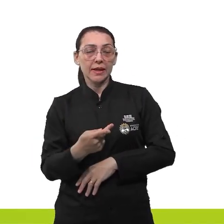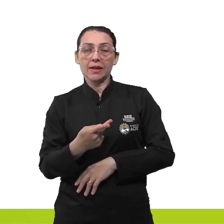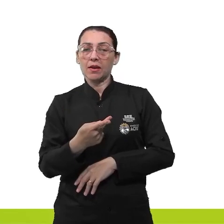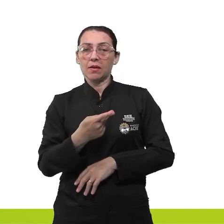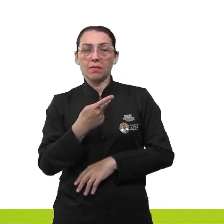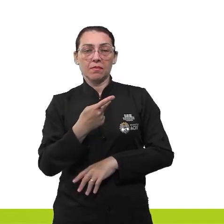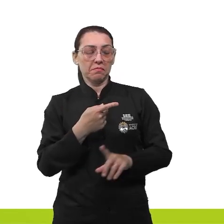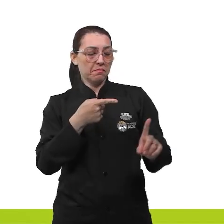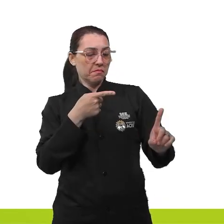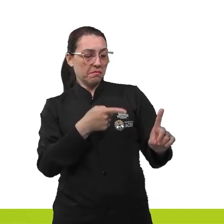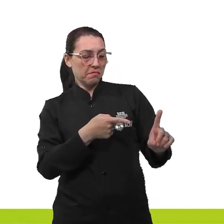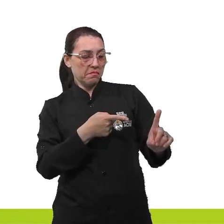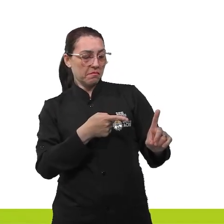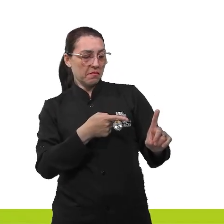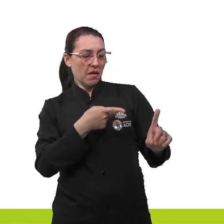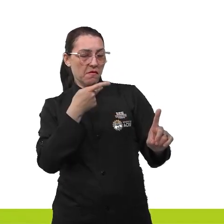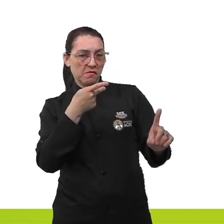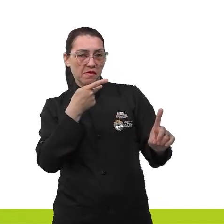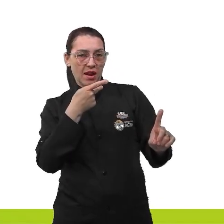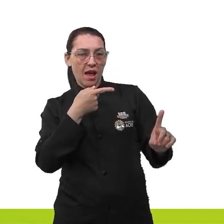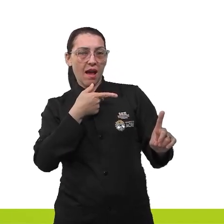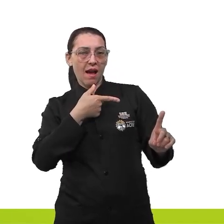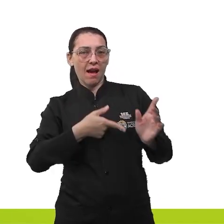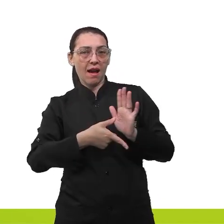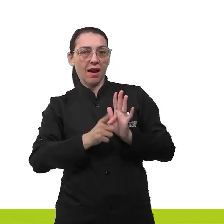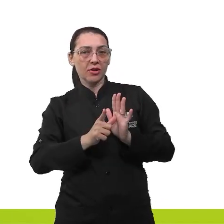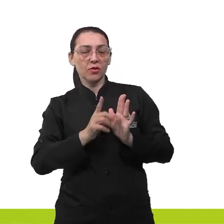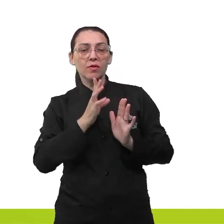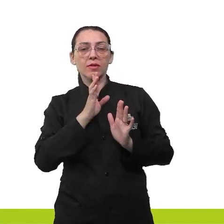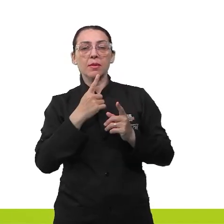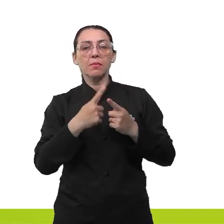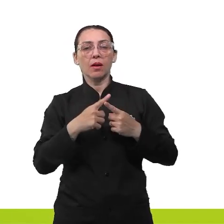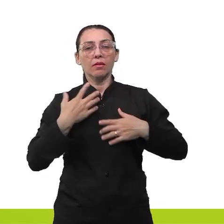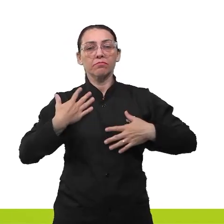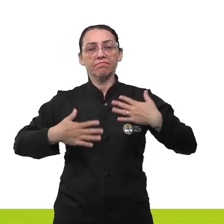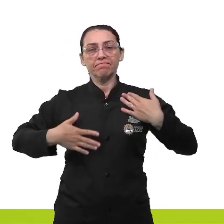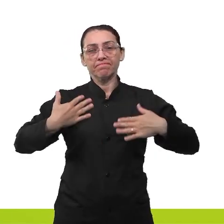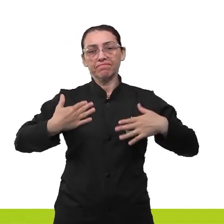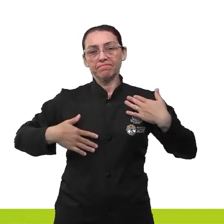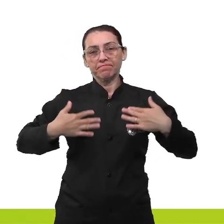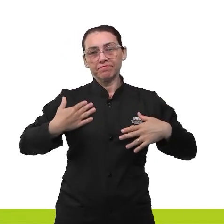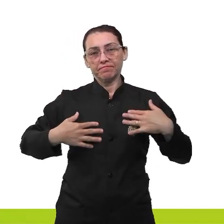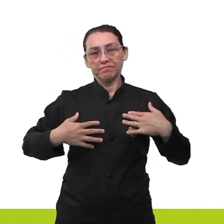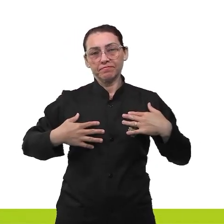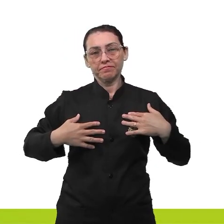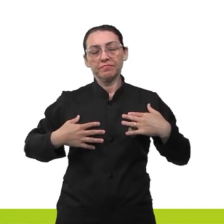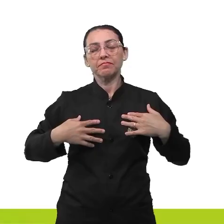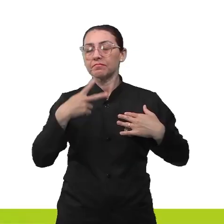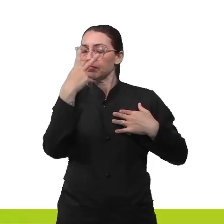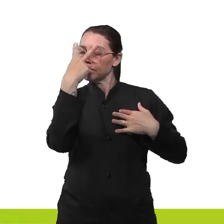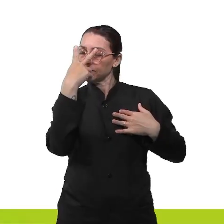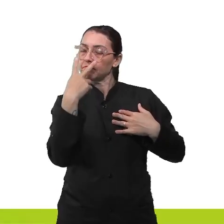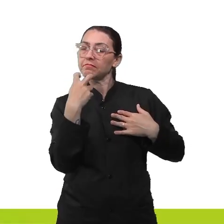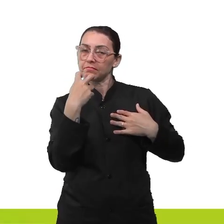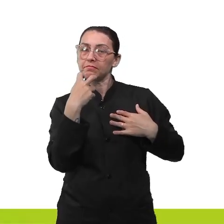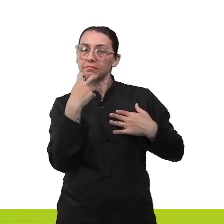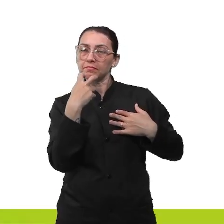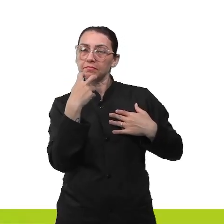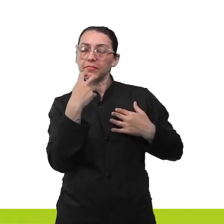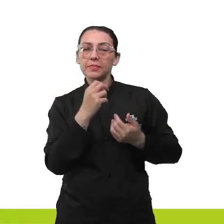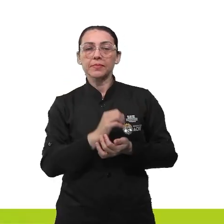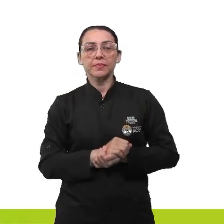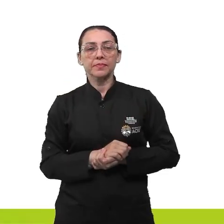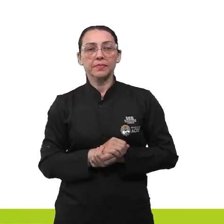Estereotipar as pessoas, né? Pré-julgar. Por aspecto o quê? Físico. Como eu falei anteriormente, ela é deficiente visual,